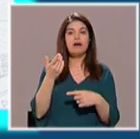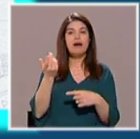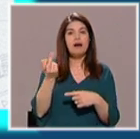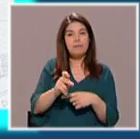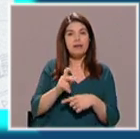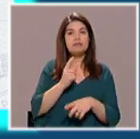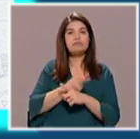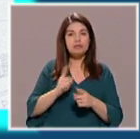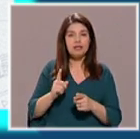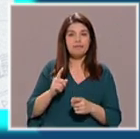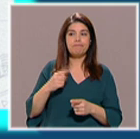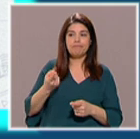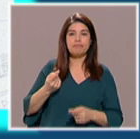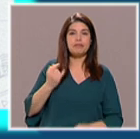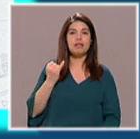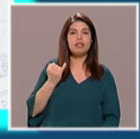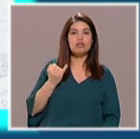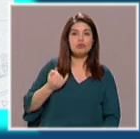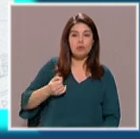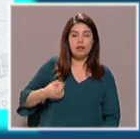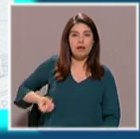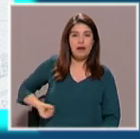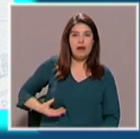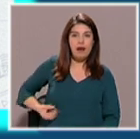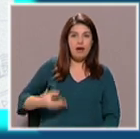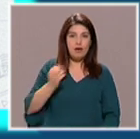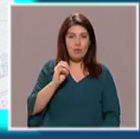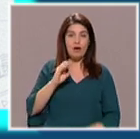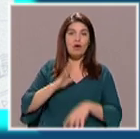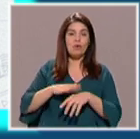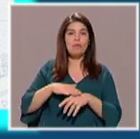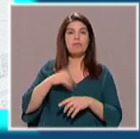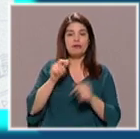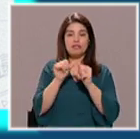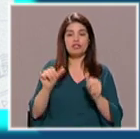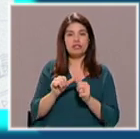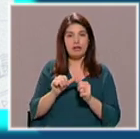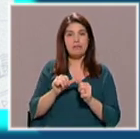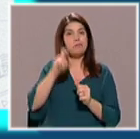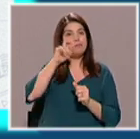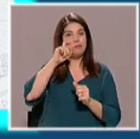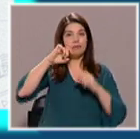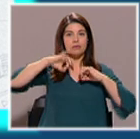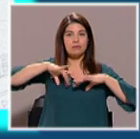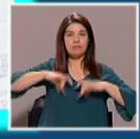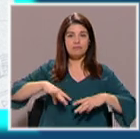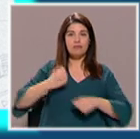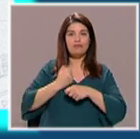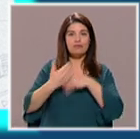de insulina devido ao mau funcionamento do nosso sistema imunitário, o nosso sistema de defesa,